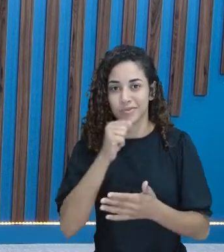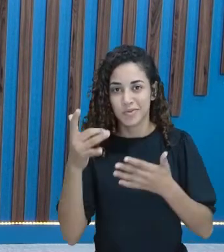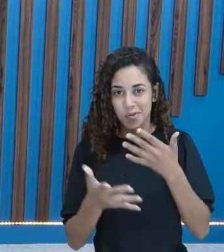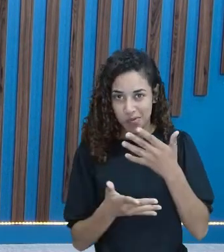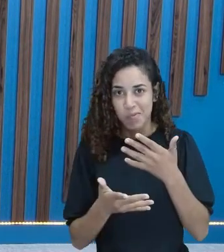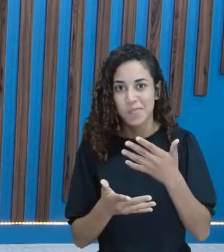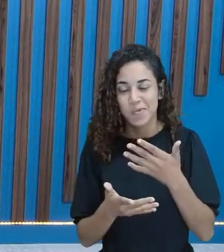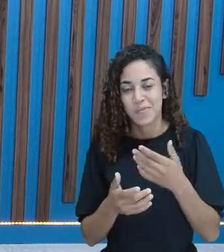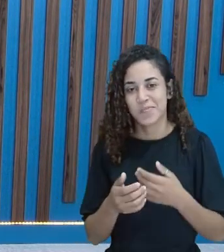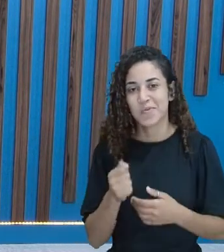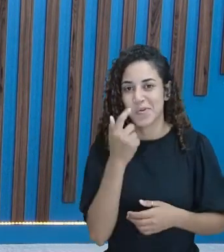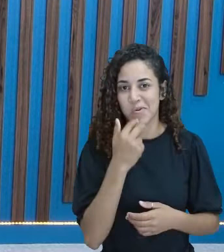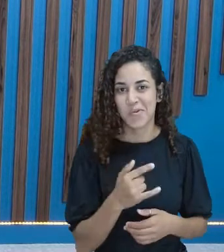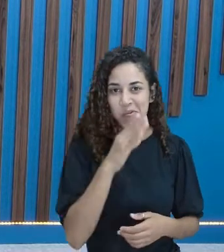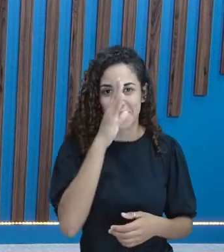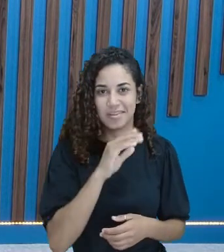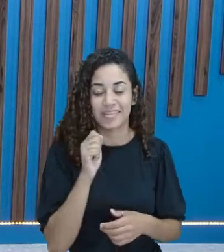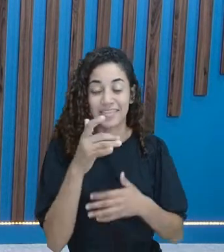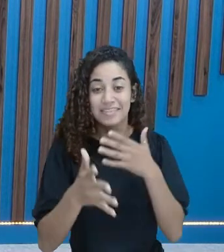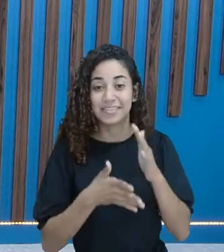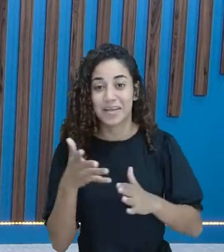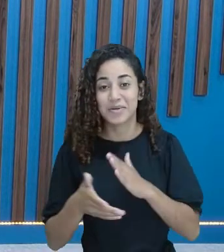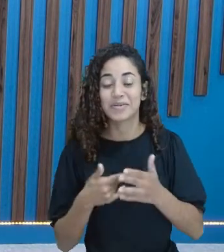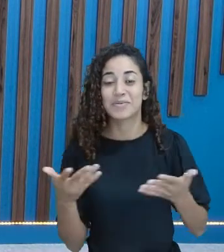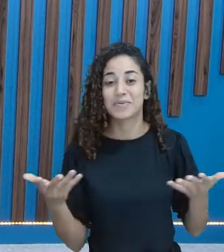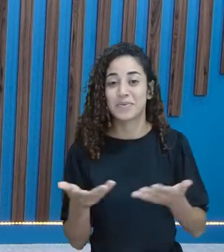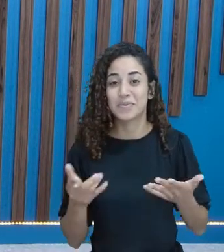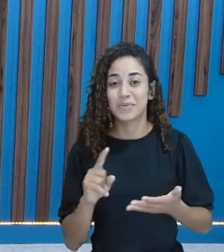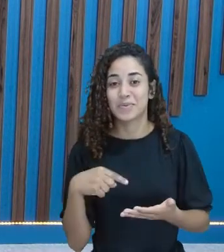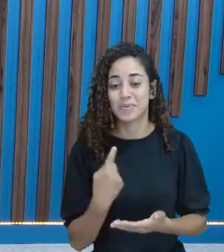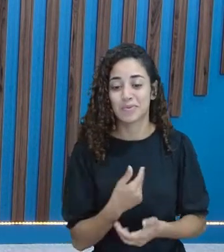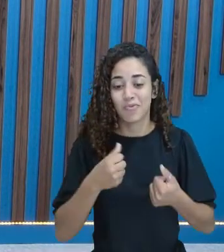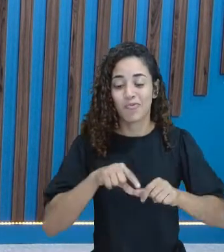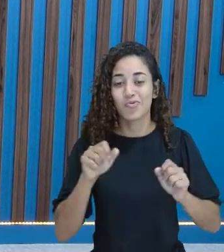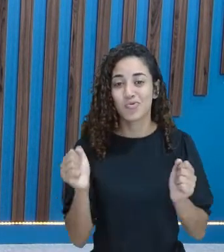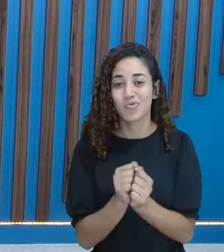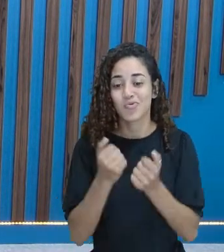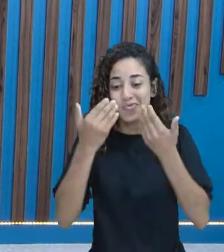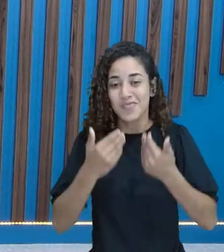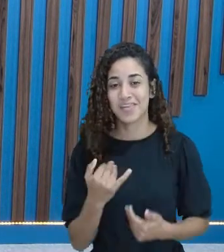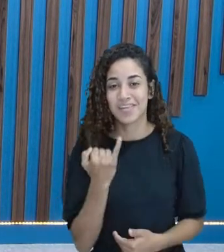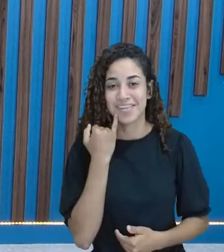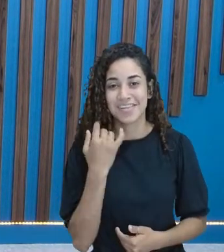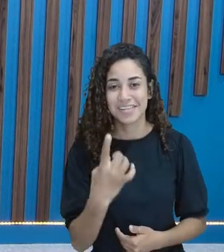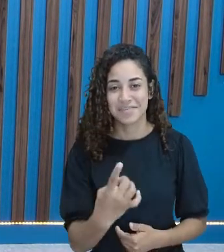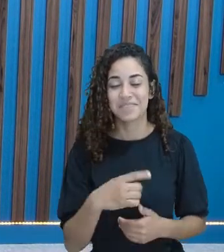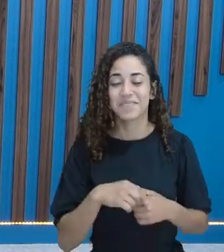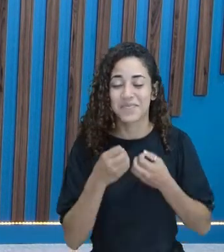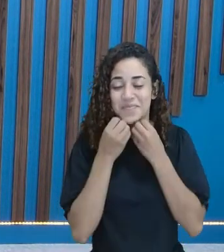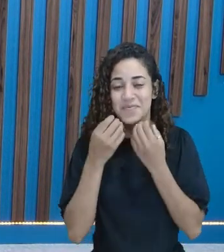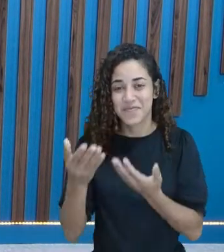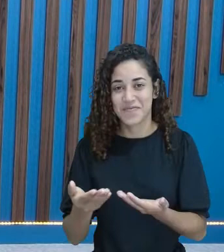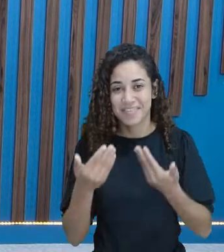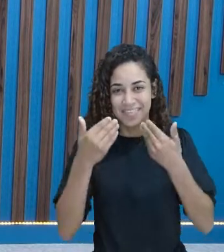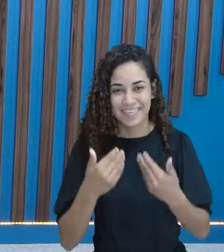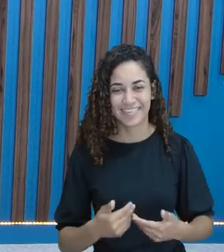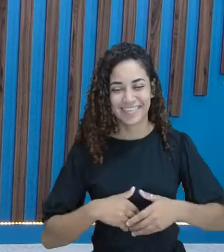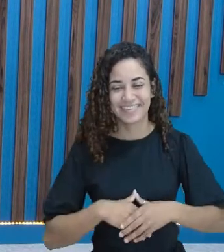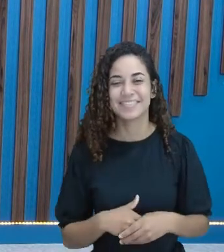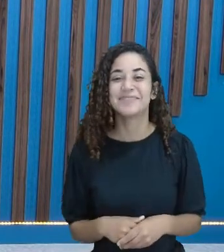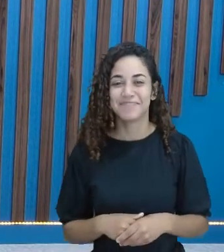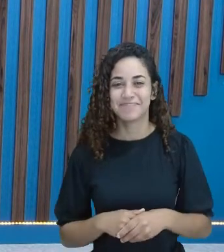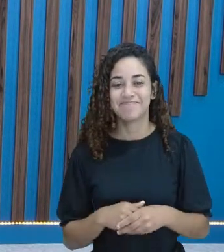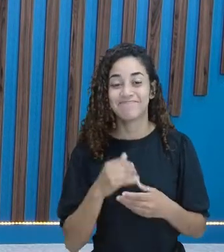sinais. Vocês já sabem, hoje nós estamos aqui com a Ingrid. Então, seja muito bem-vinda a Ingrid.